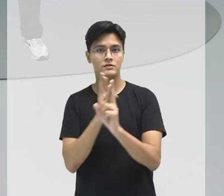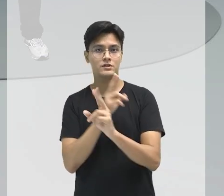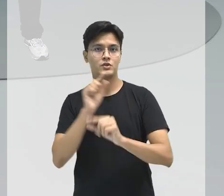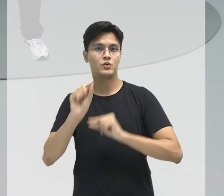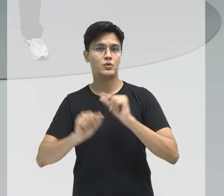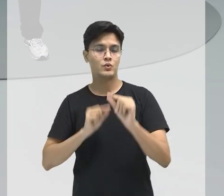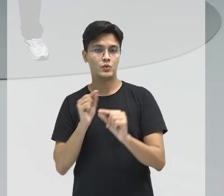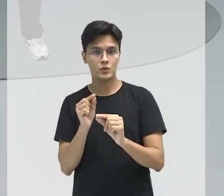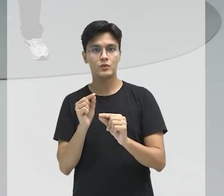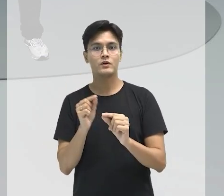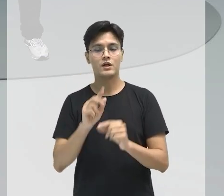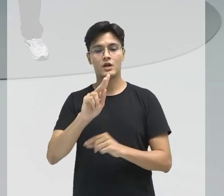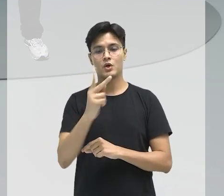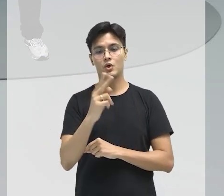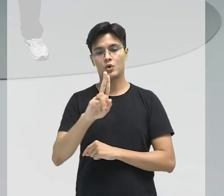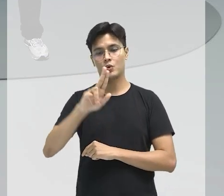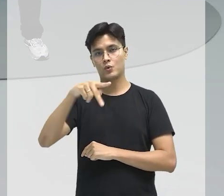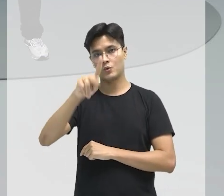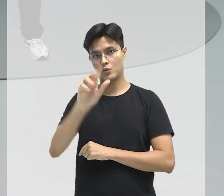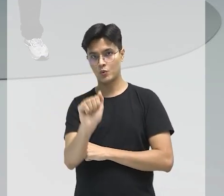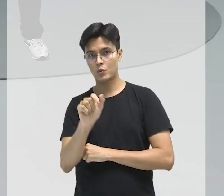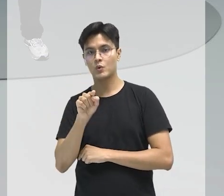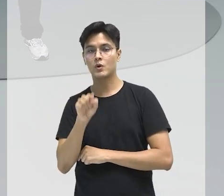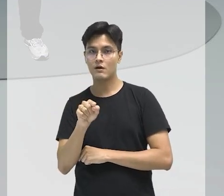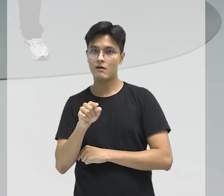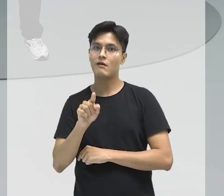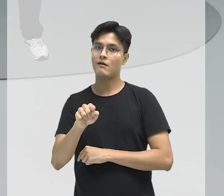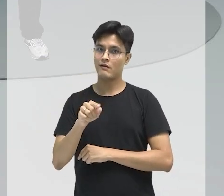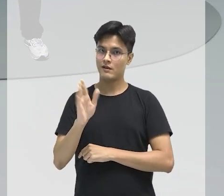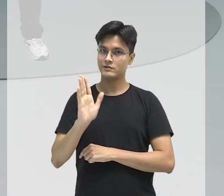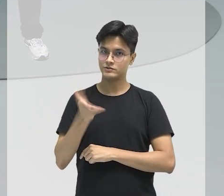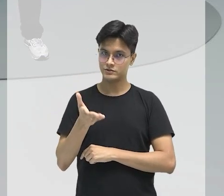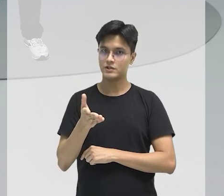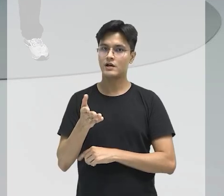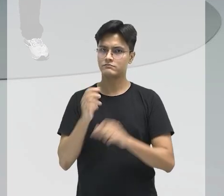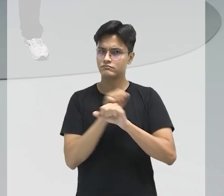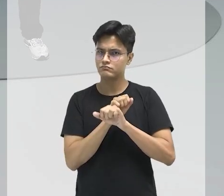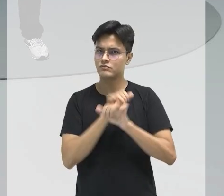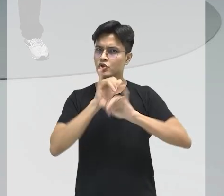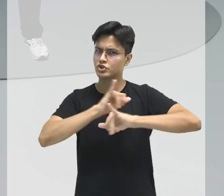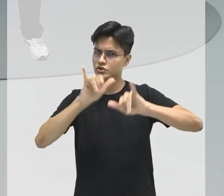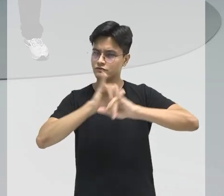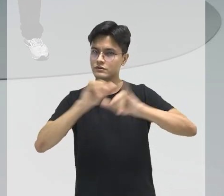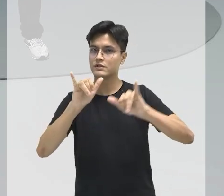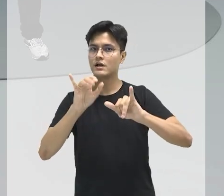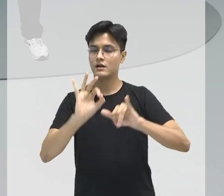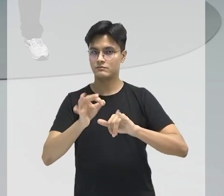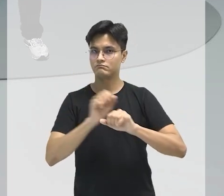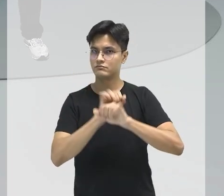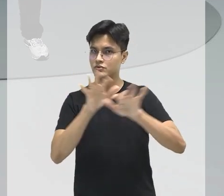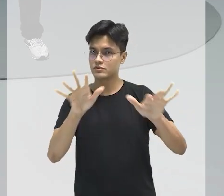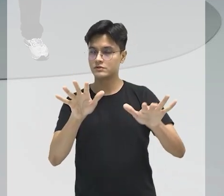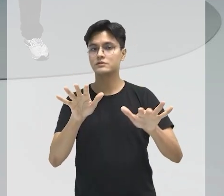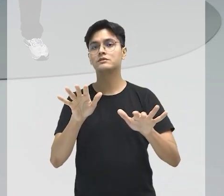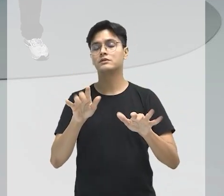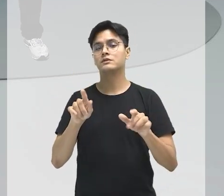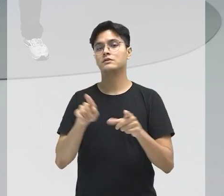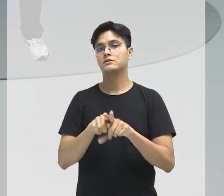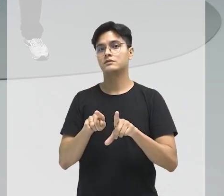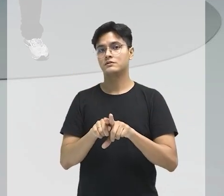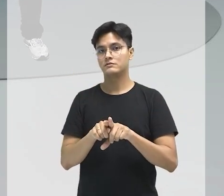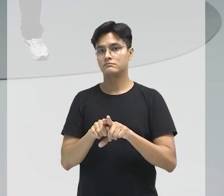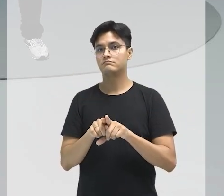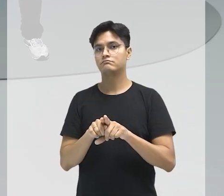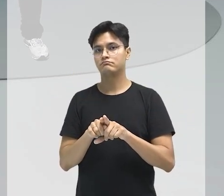relação a essa modalidade de Uca-Uca, que ela já está sendo disseminada, como nós vimos aí, ok? Tanto lá pelo